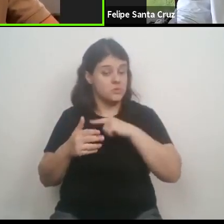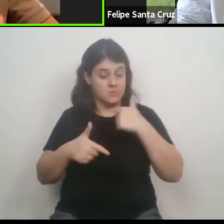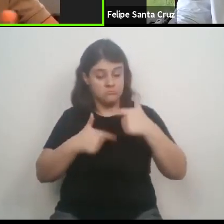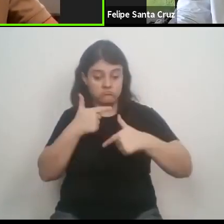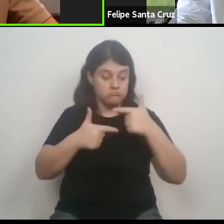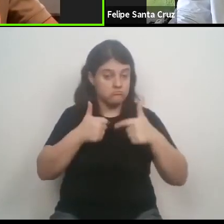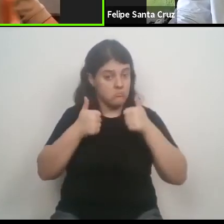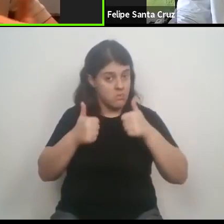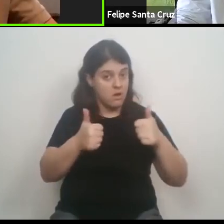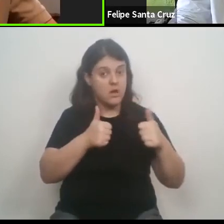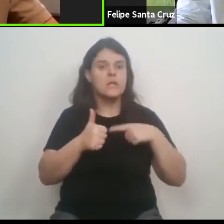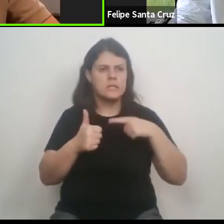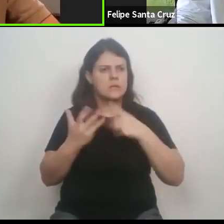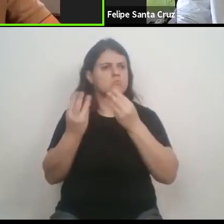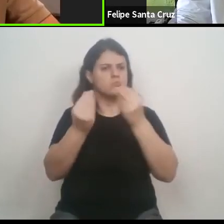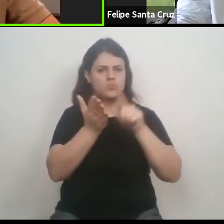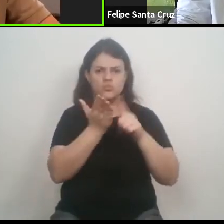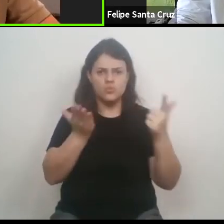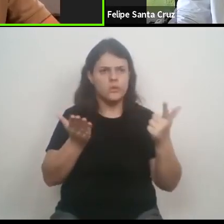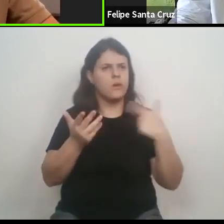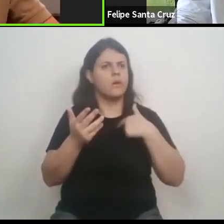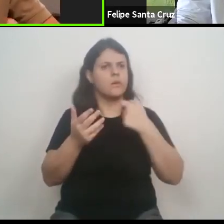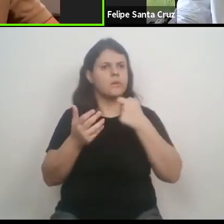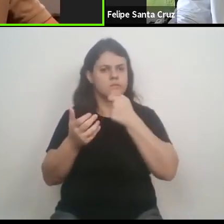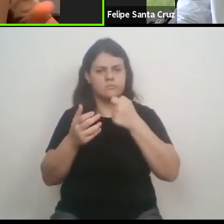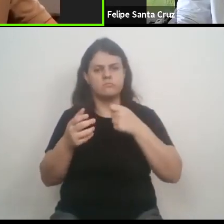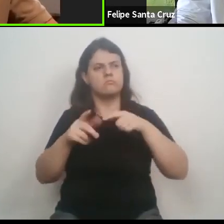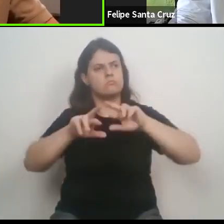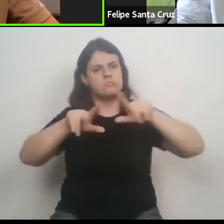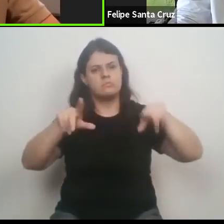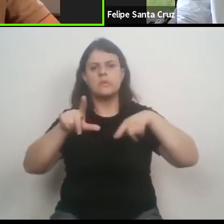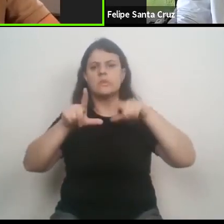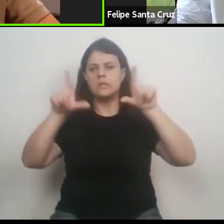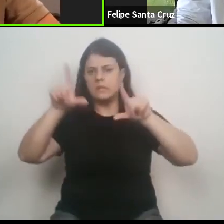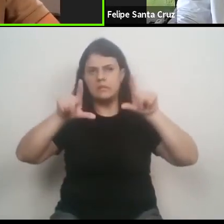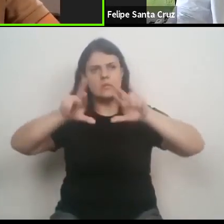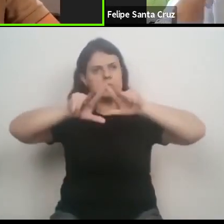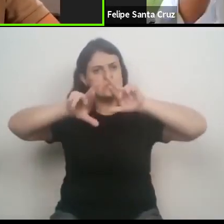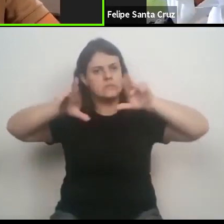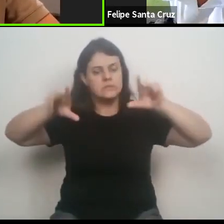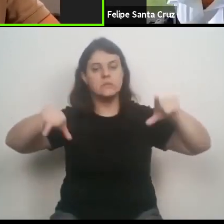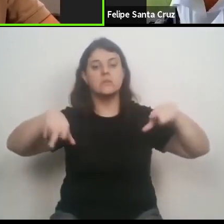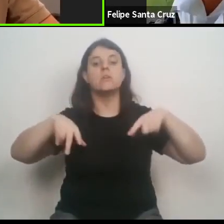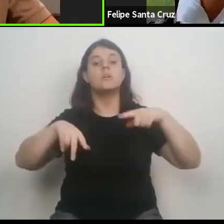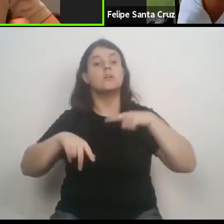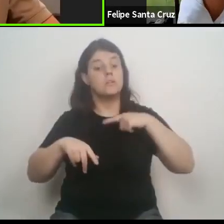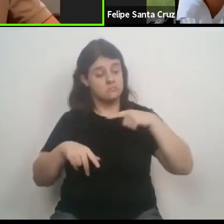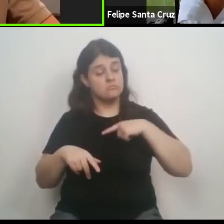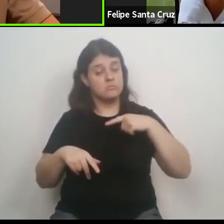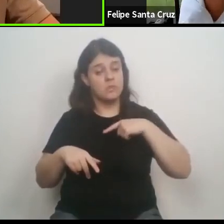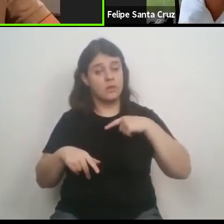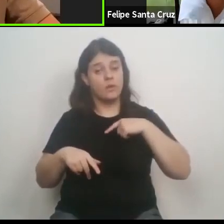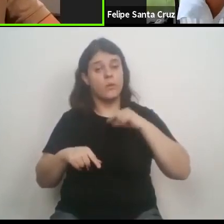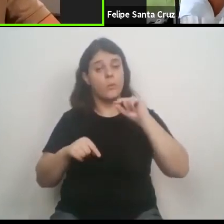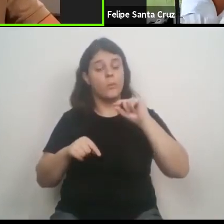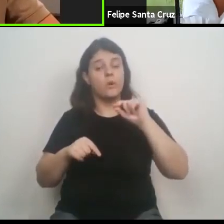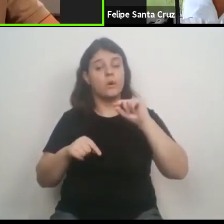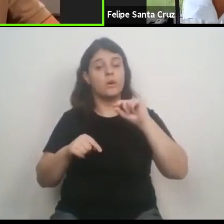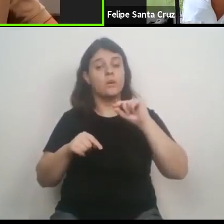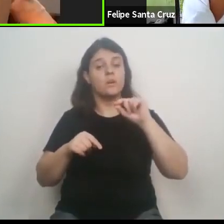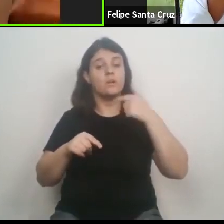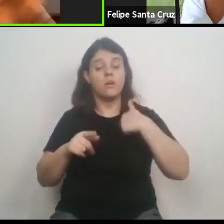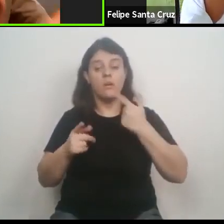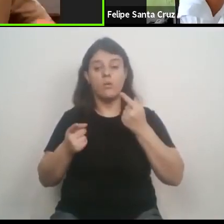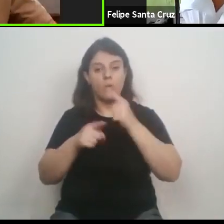Existem jornais, existem emissoras que cultivam justamente essa questão do